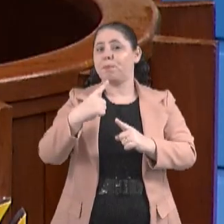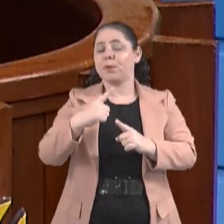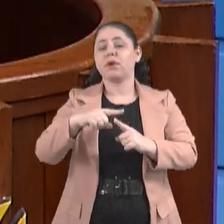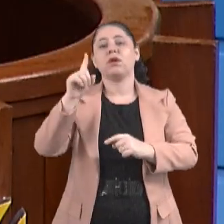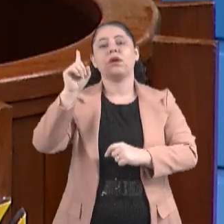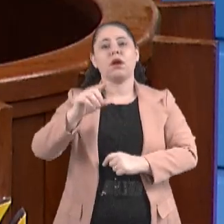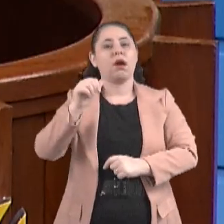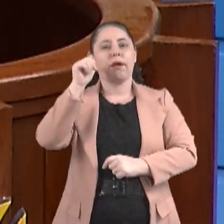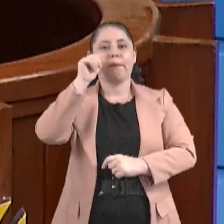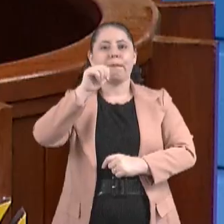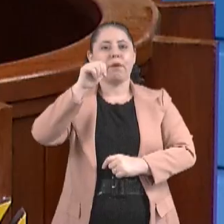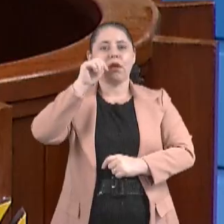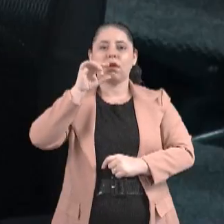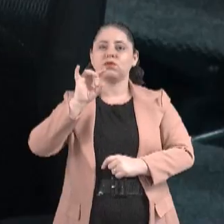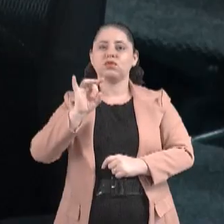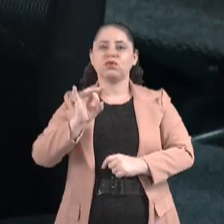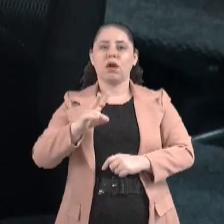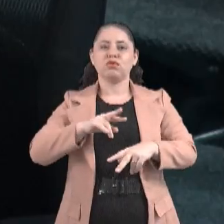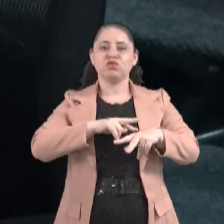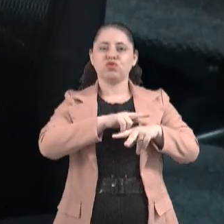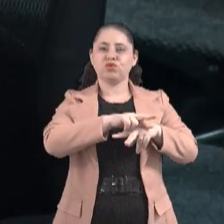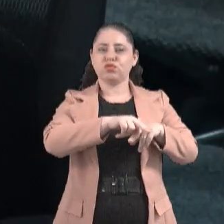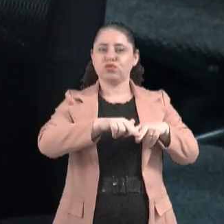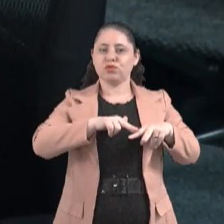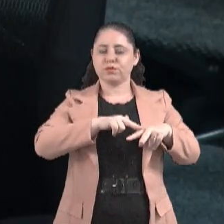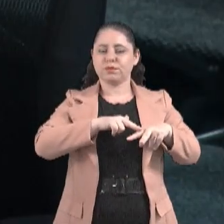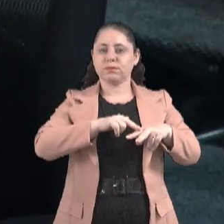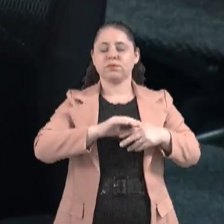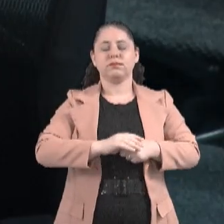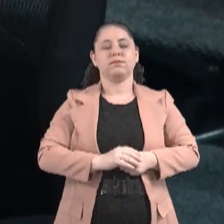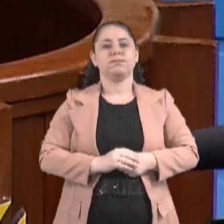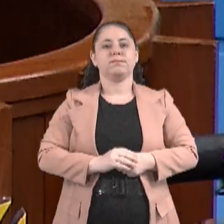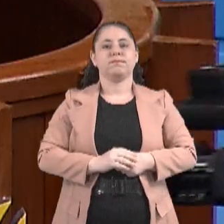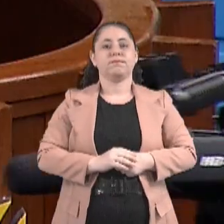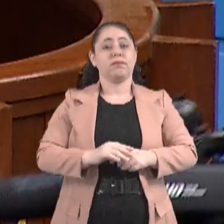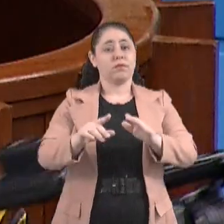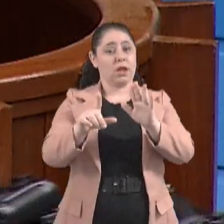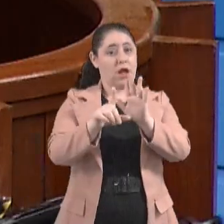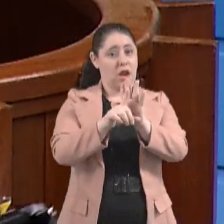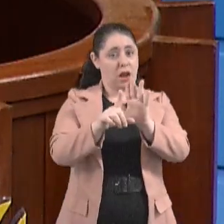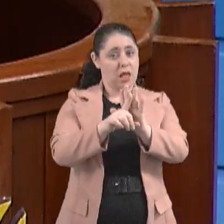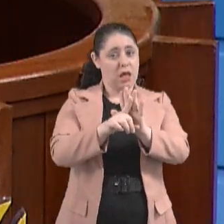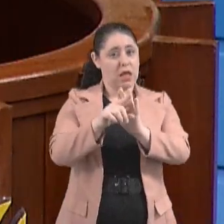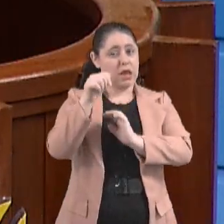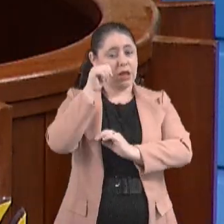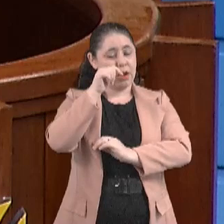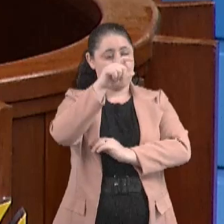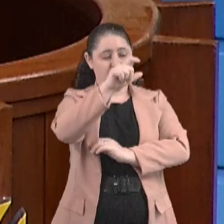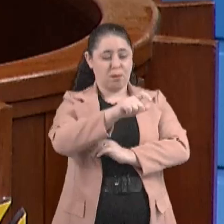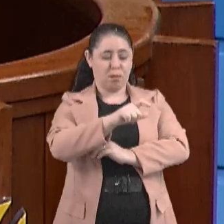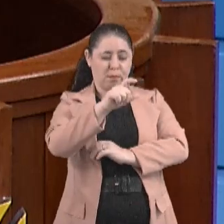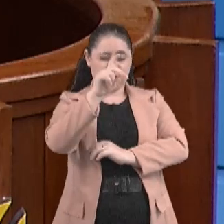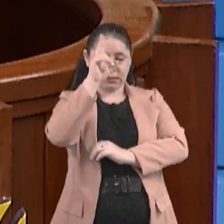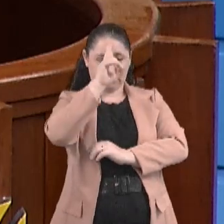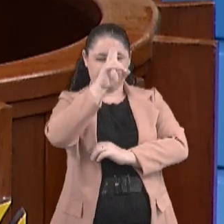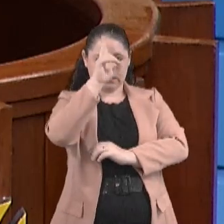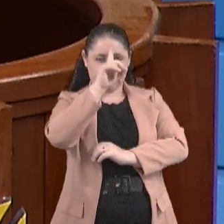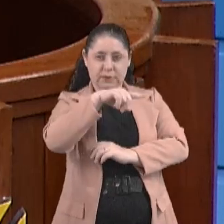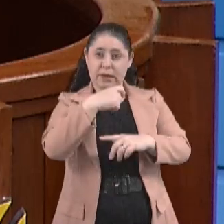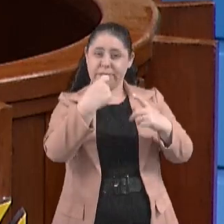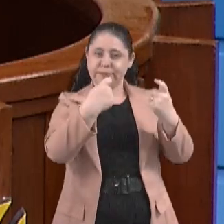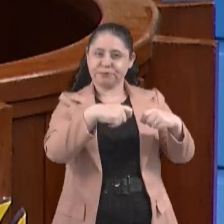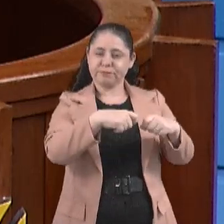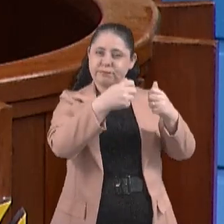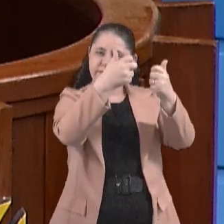fato de sermos mulheres. E a Maria da Penha, a história dela é uma história que a gente